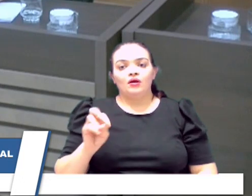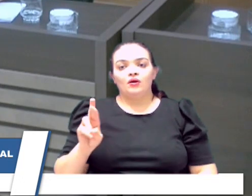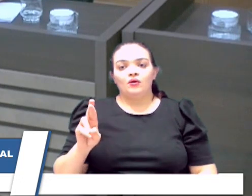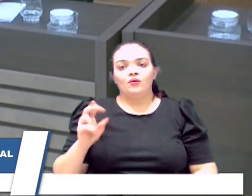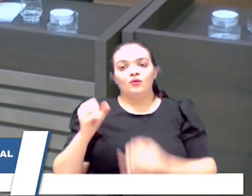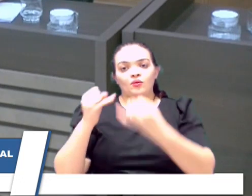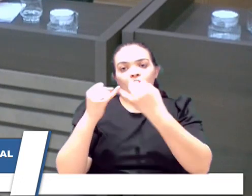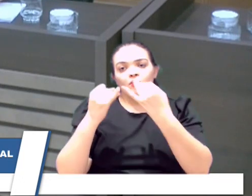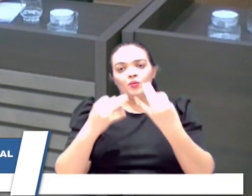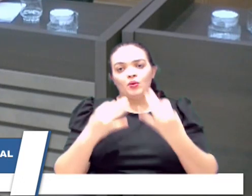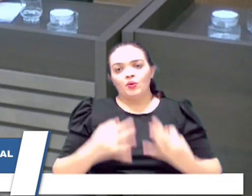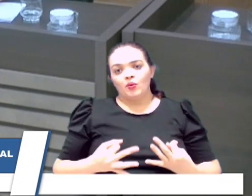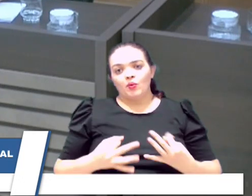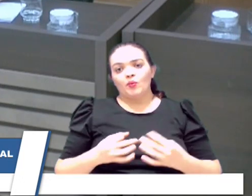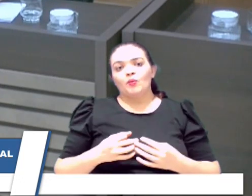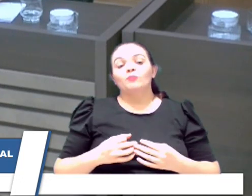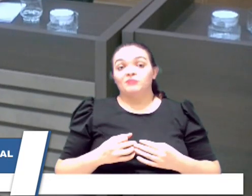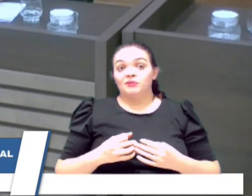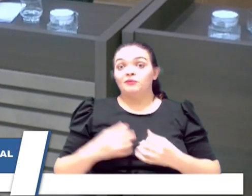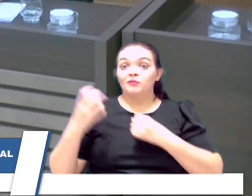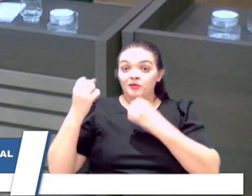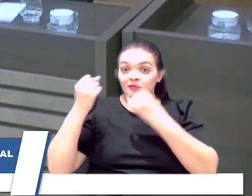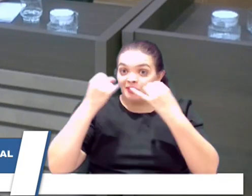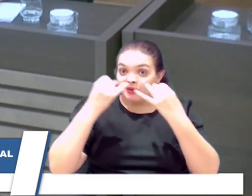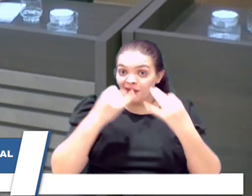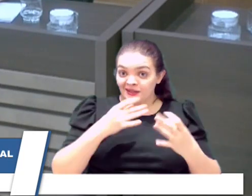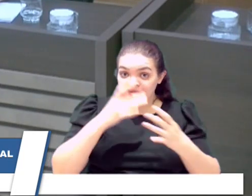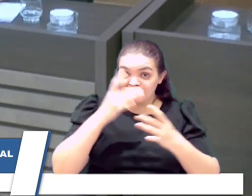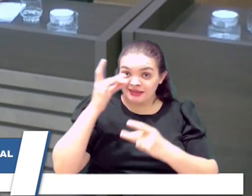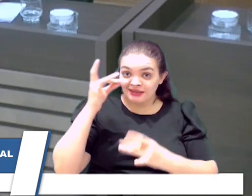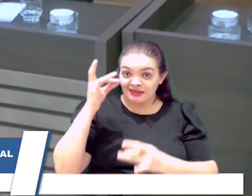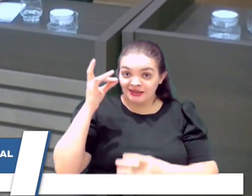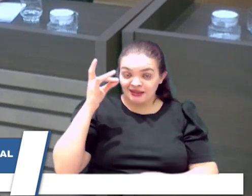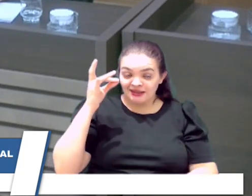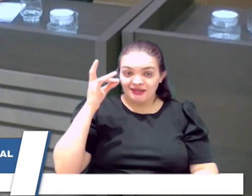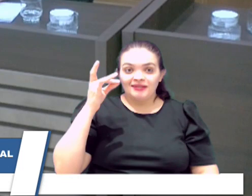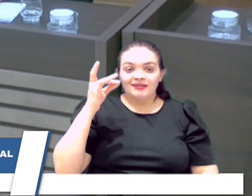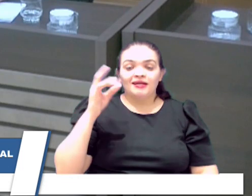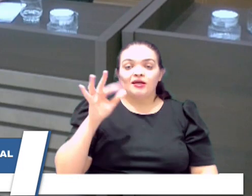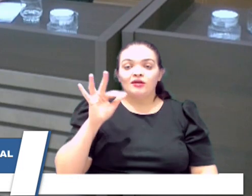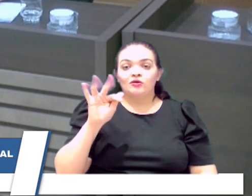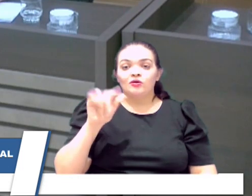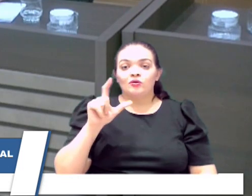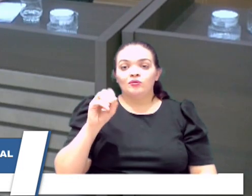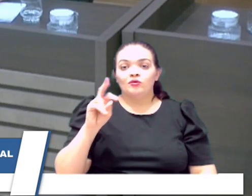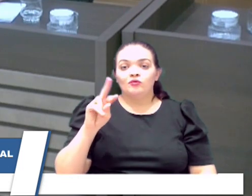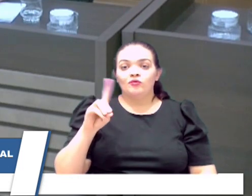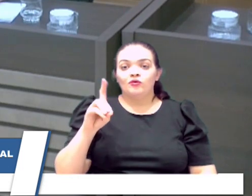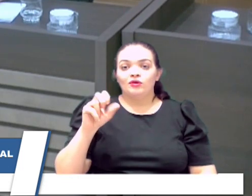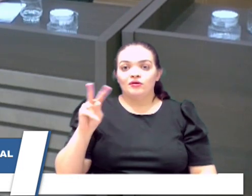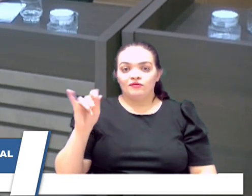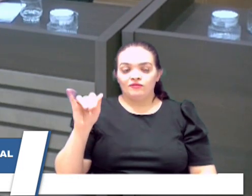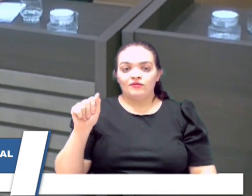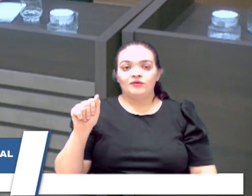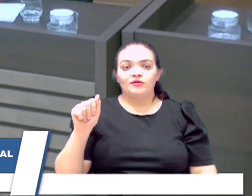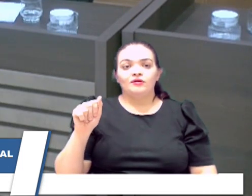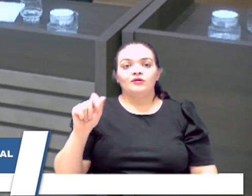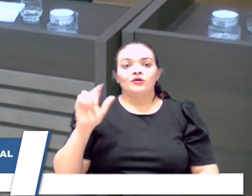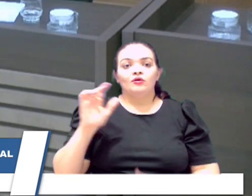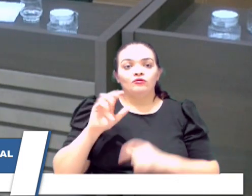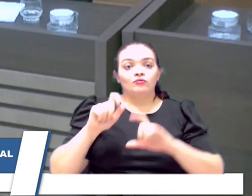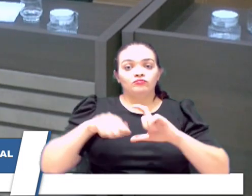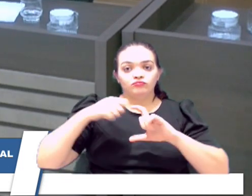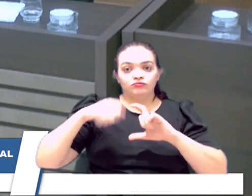pouco aqui, bastante, sobre a Flor da Vida. Nós vamos ter um vídeo que vai ser